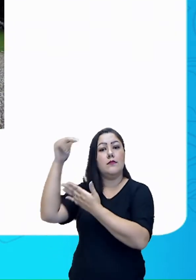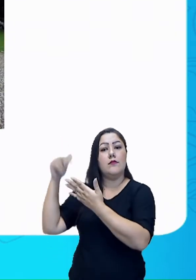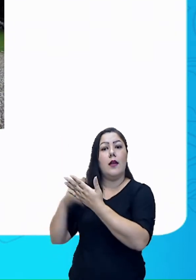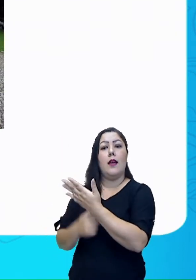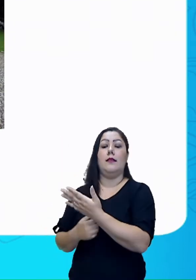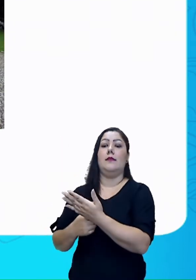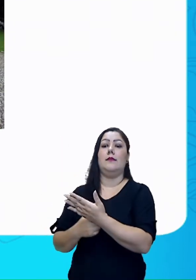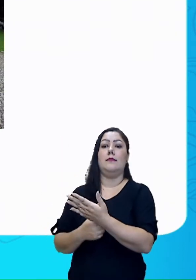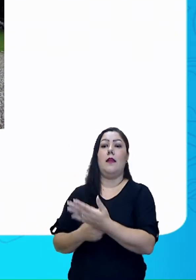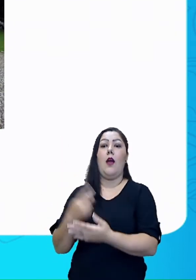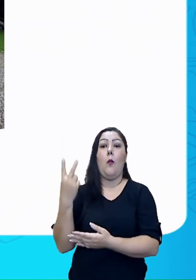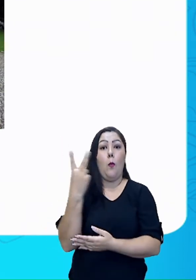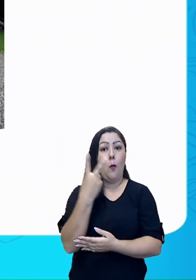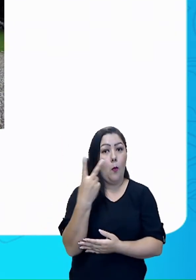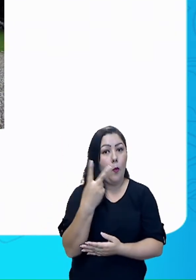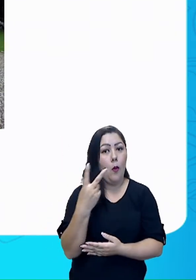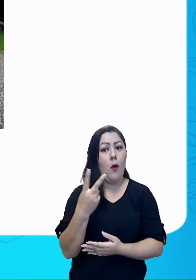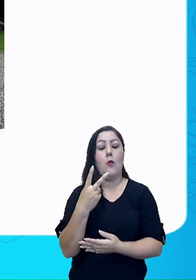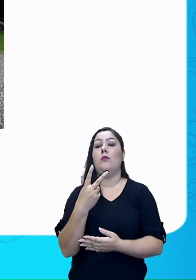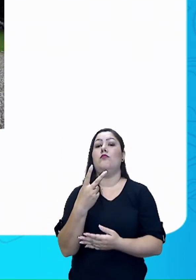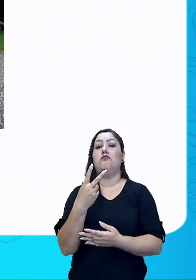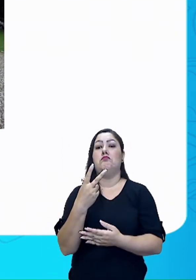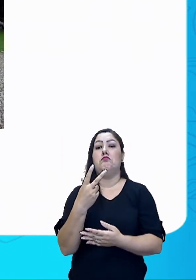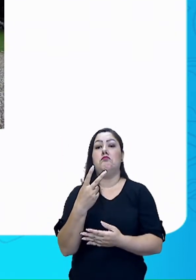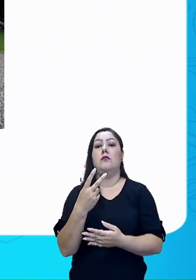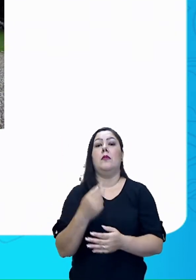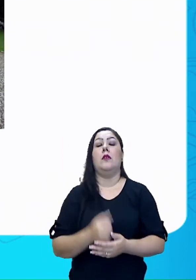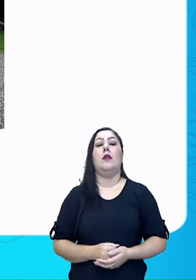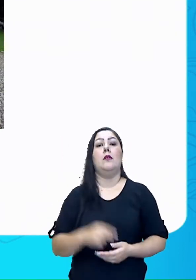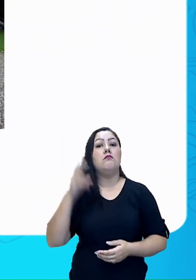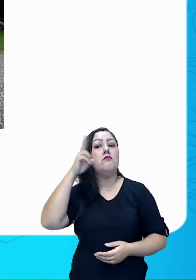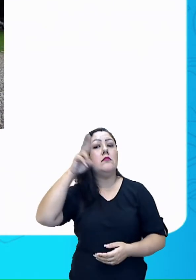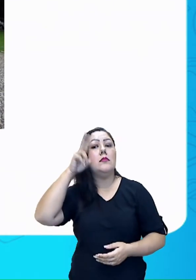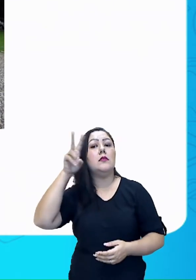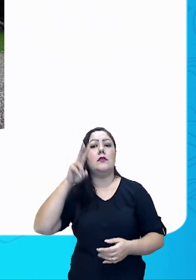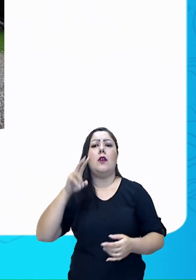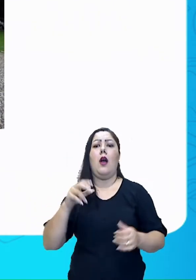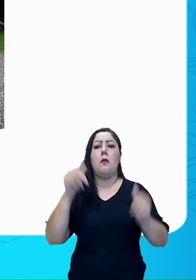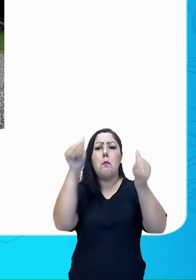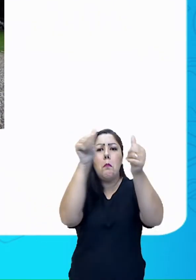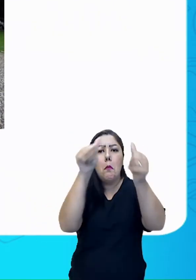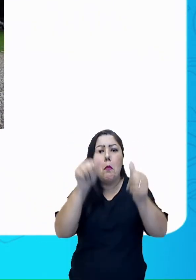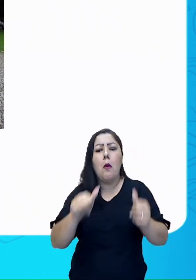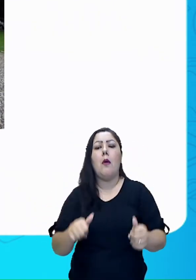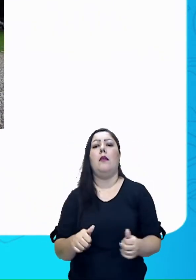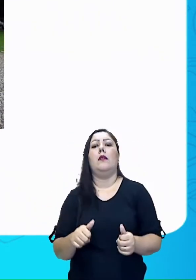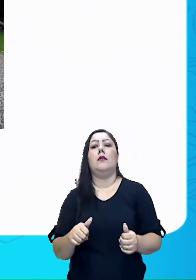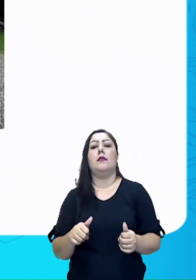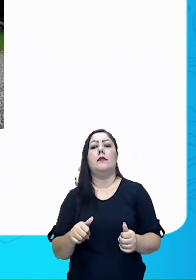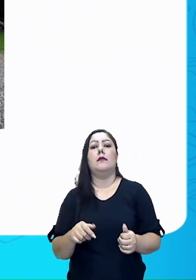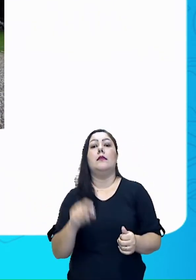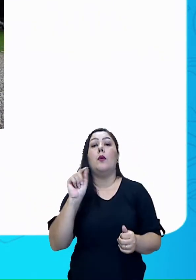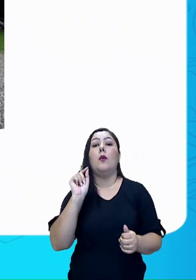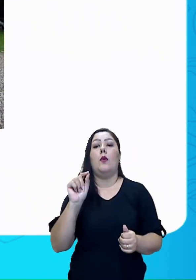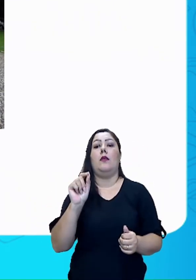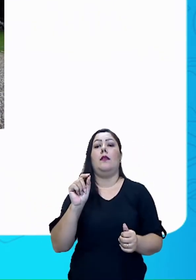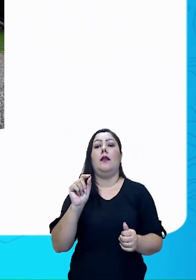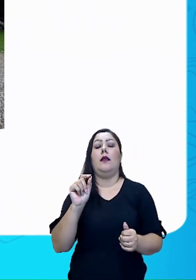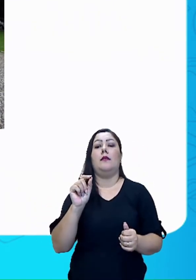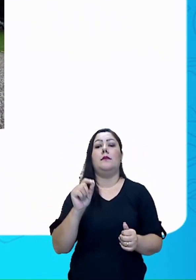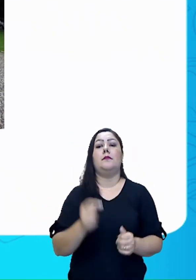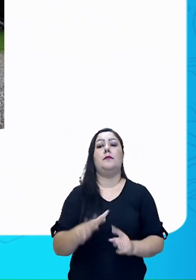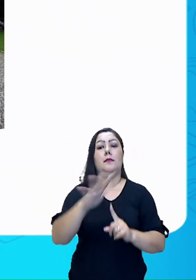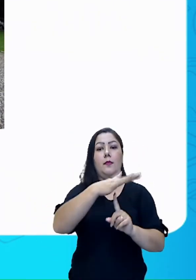monumentos históricos também da nossa cidade que marcam a Praça do 20º, marca 20